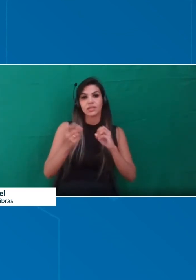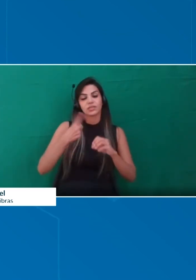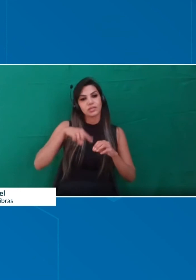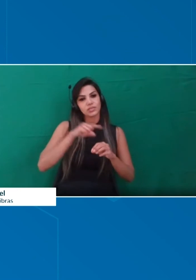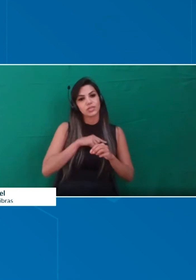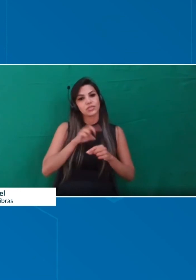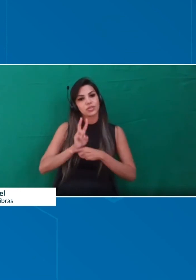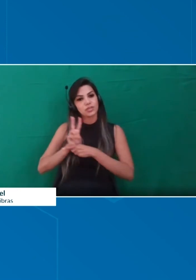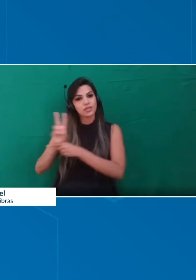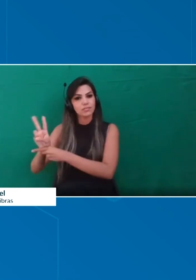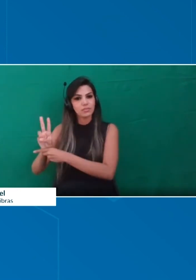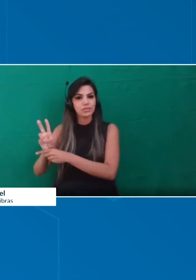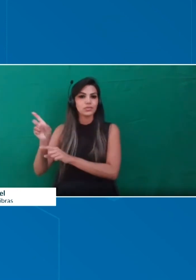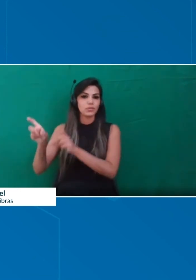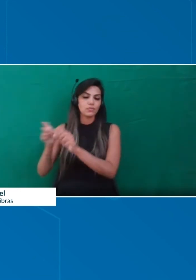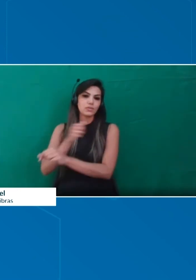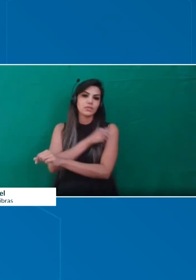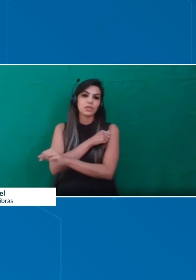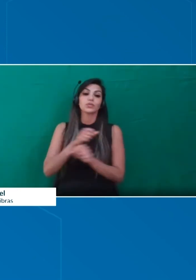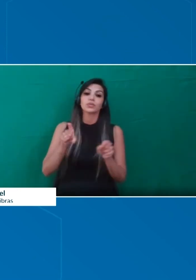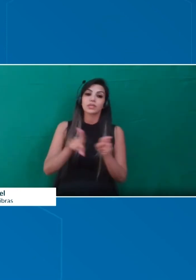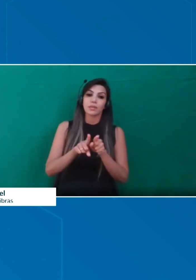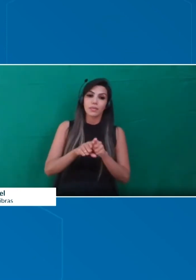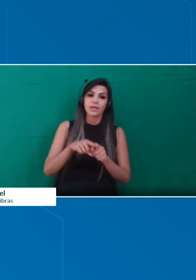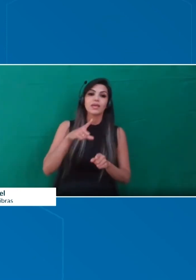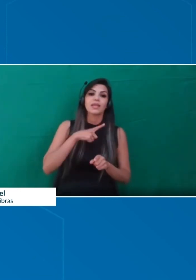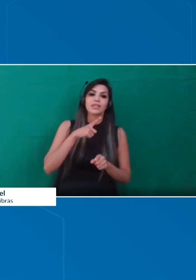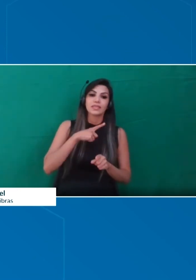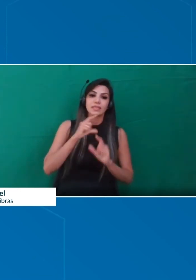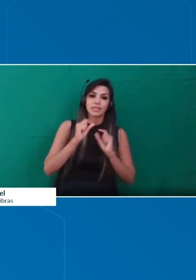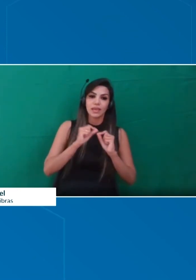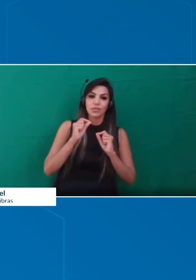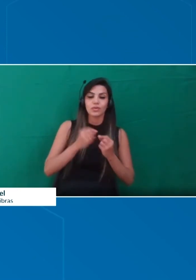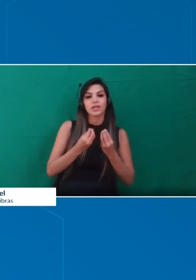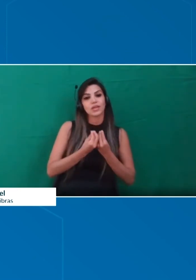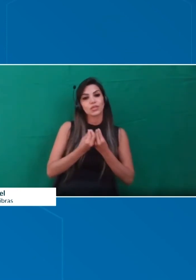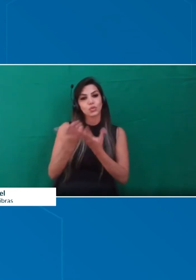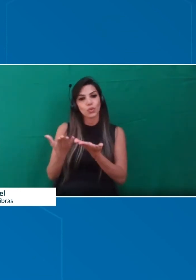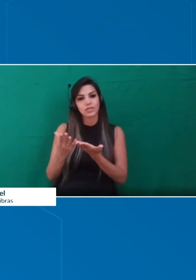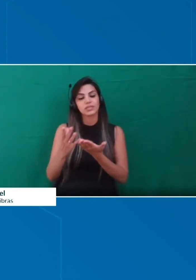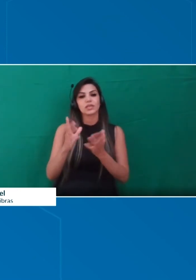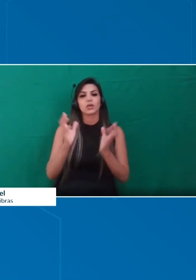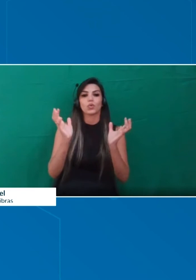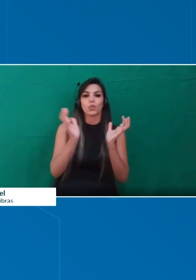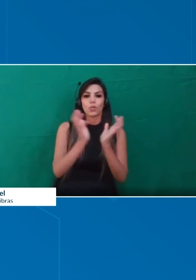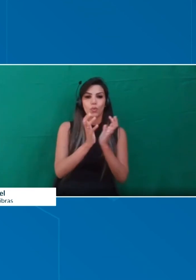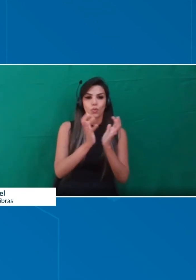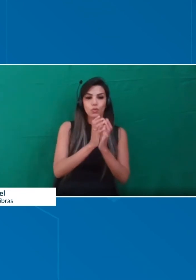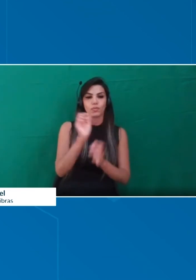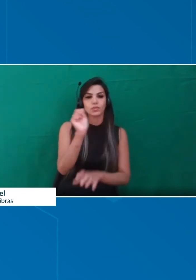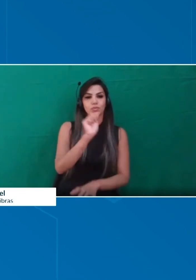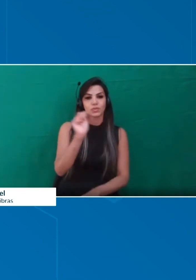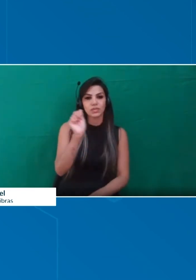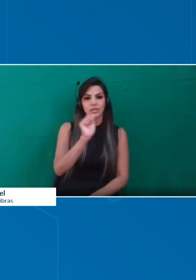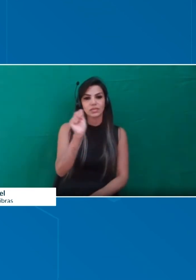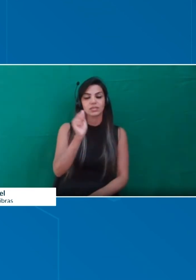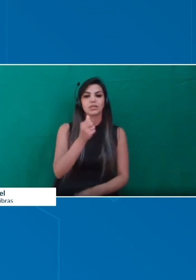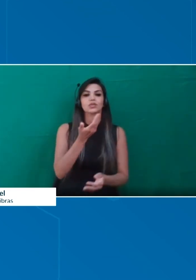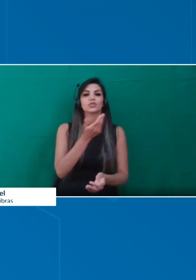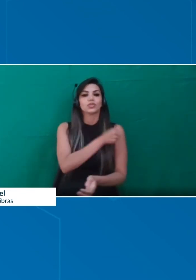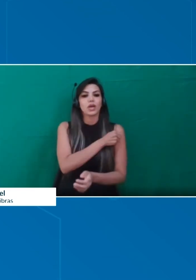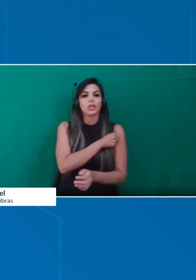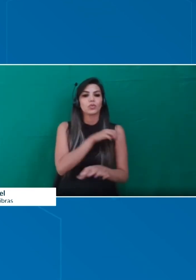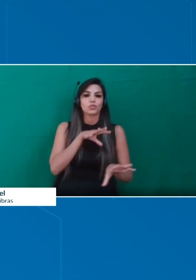doações diretas, né, com a ajuda da Associação dos Egressos e Egressas da UFG, e os equipamentos